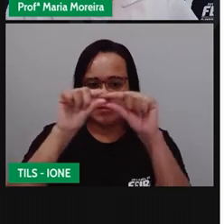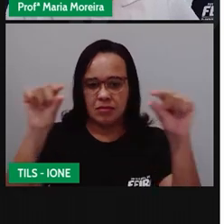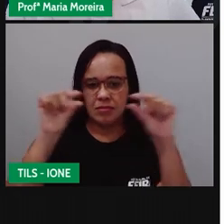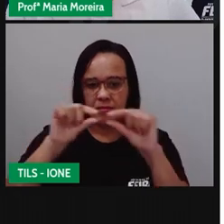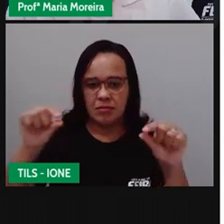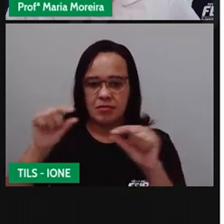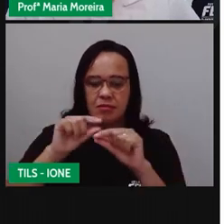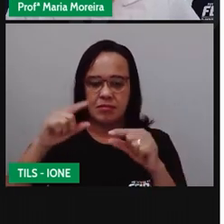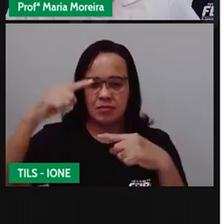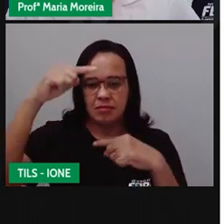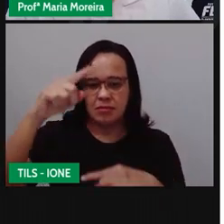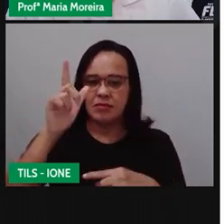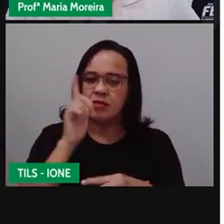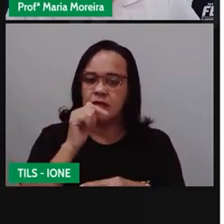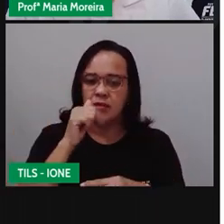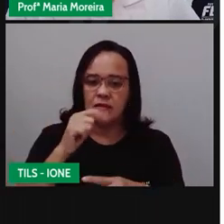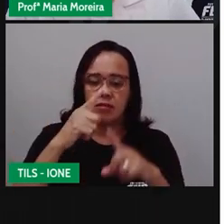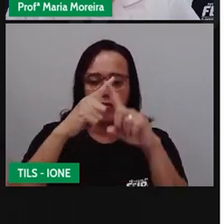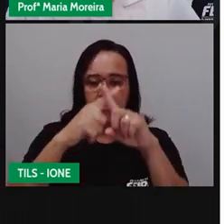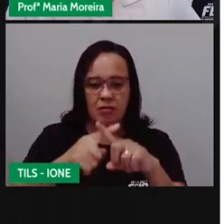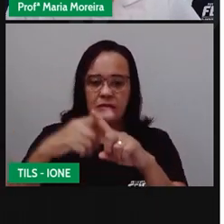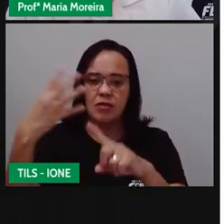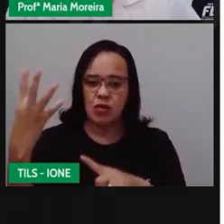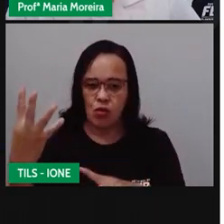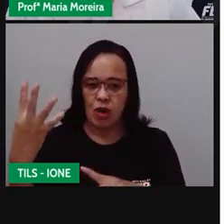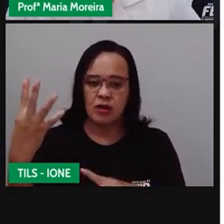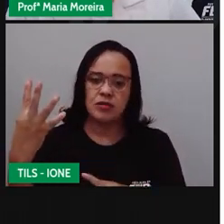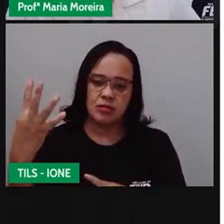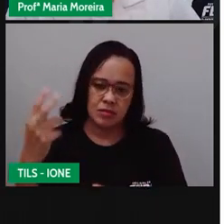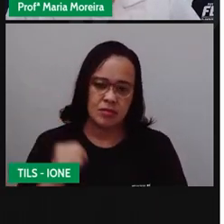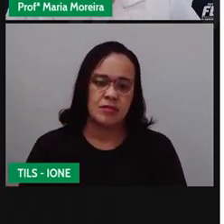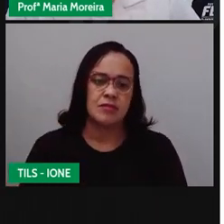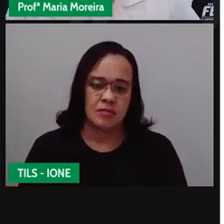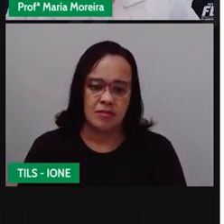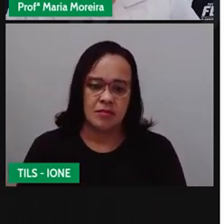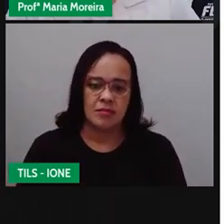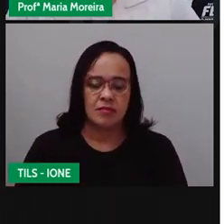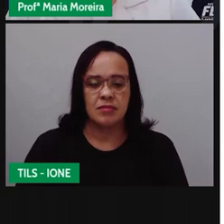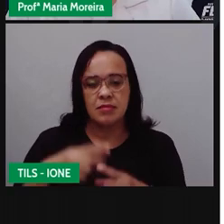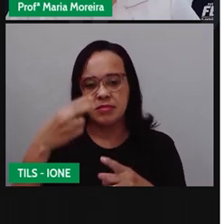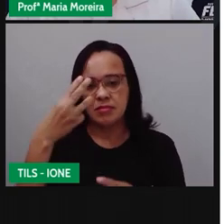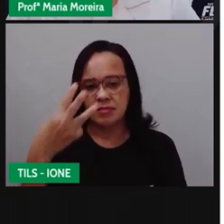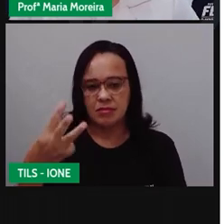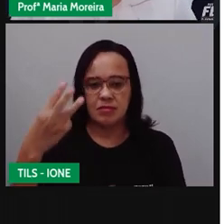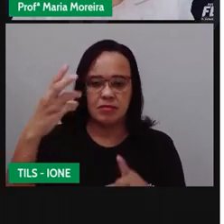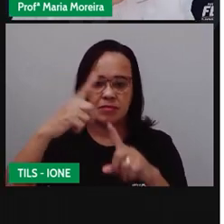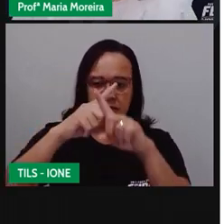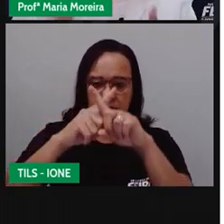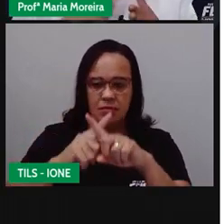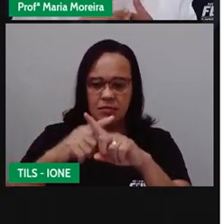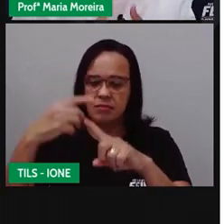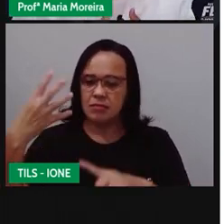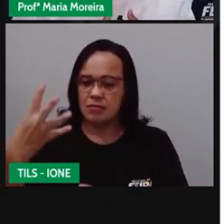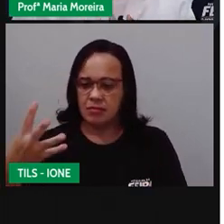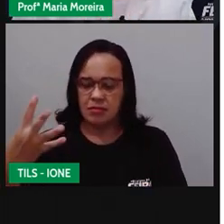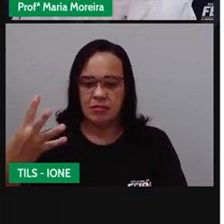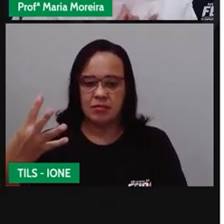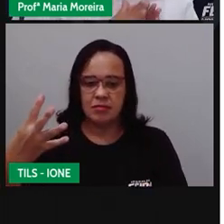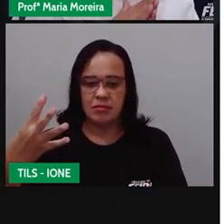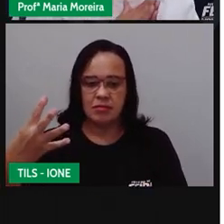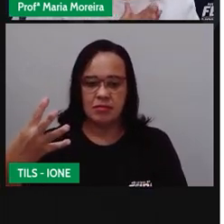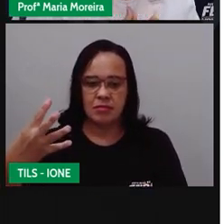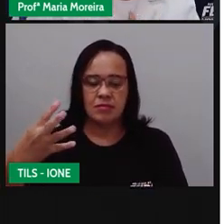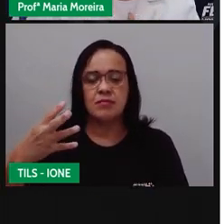não é isso? Vezes quantas colunas, ó? 4. Então, 3 vezes 4. Então, o que foi que a prof fez aqui?